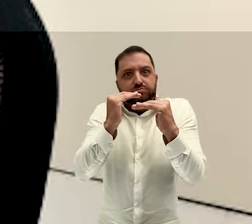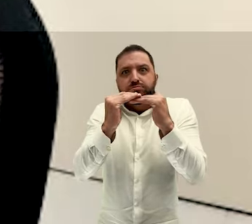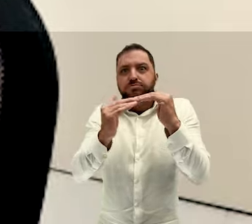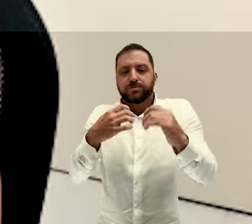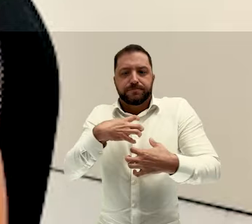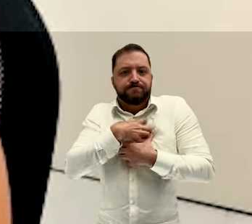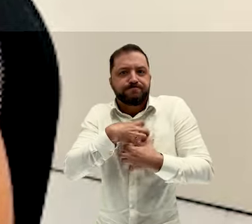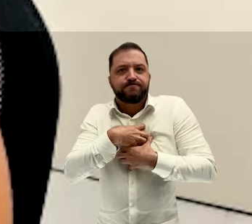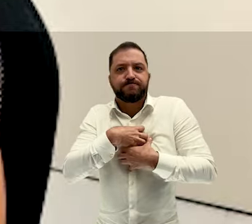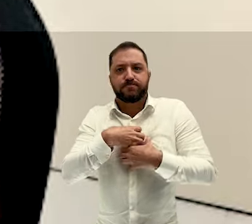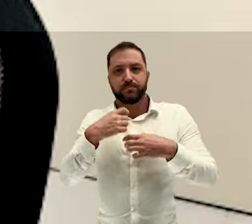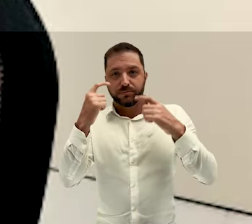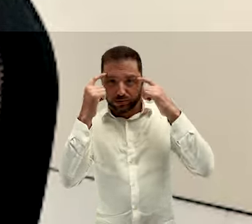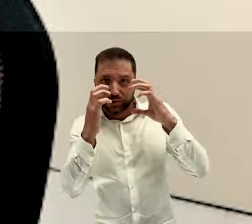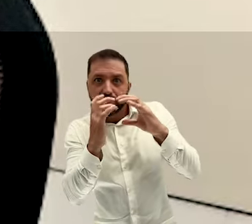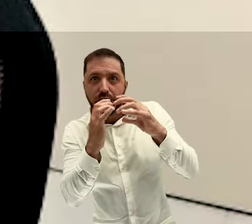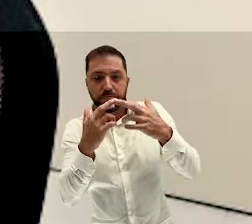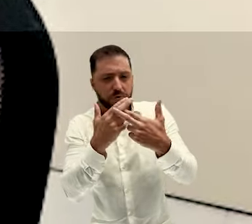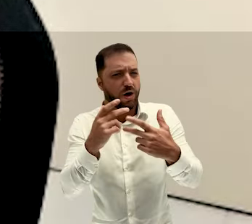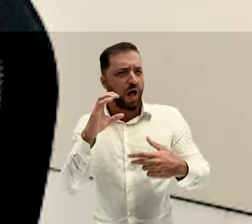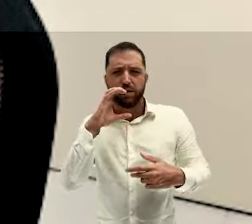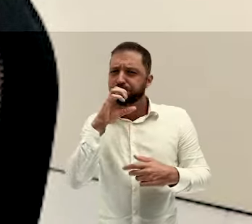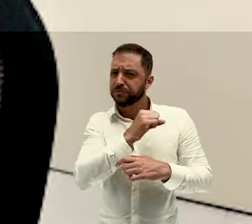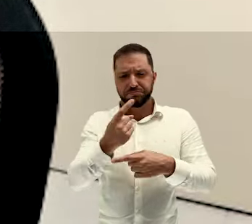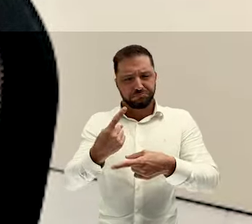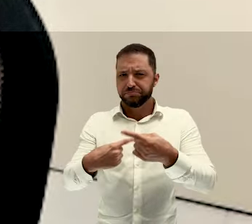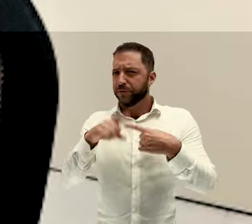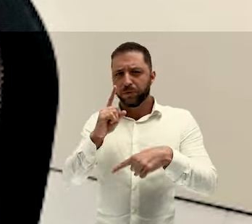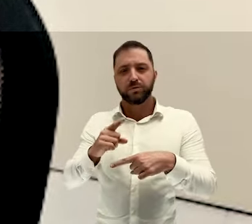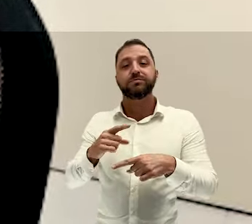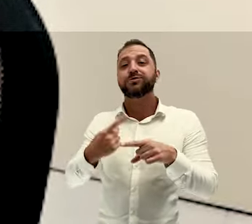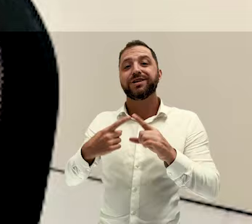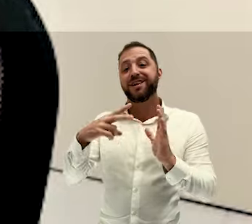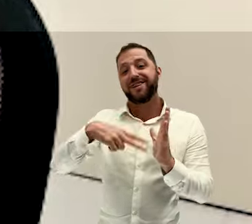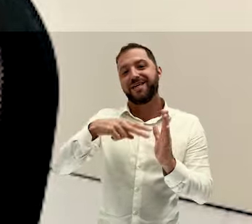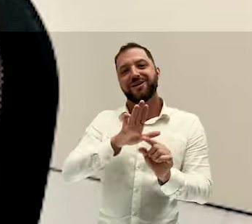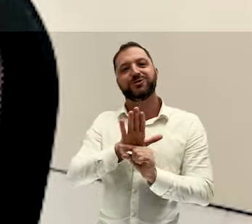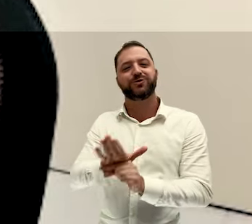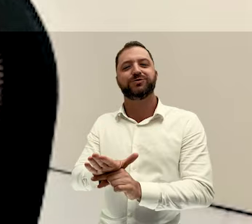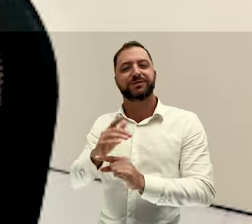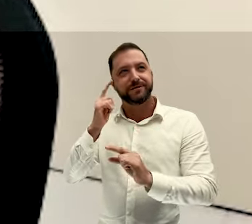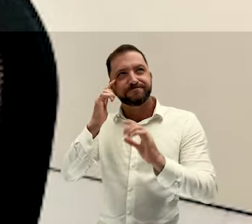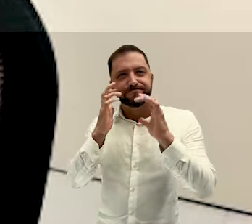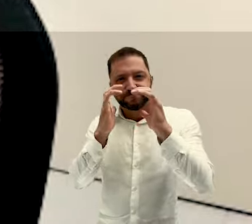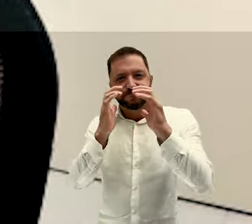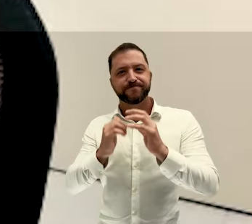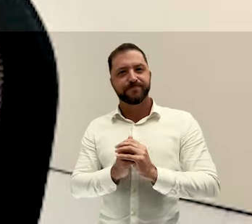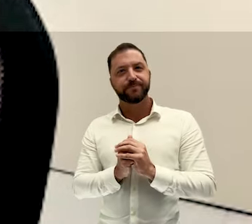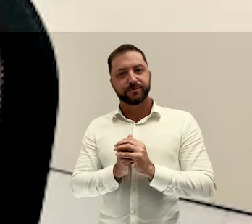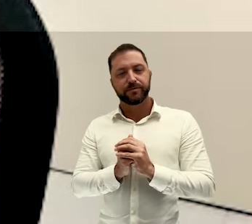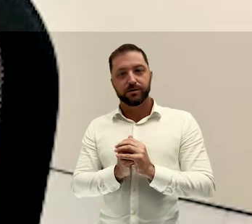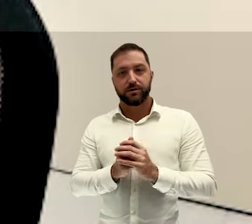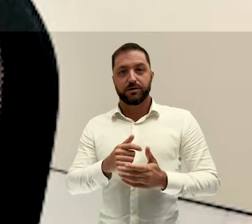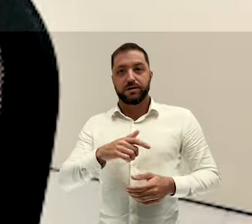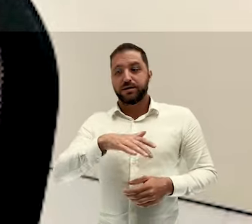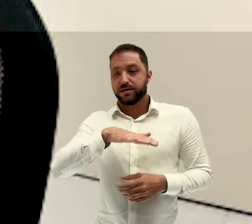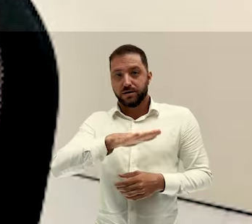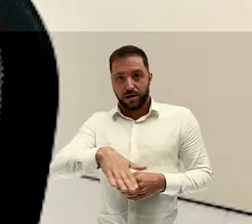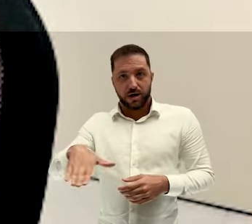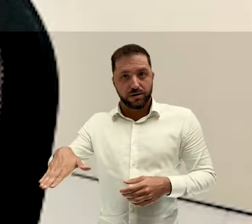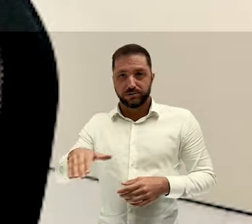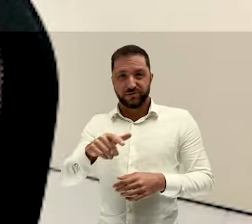seu processo emocional, no seu processo de aprendizagem, porque a leitura estimula muito isso. Mas quando a